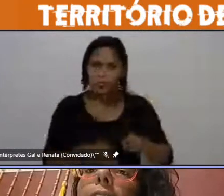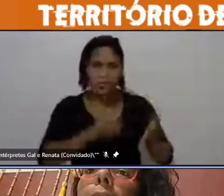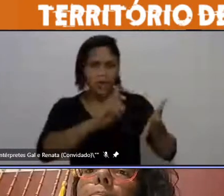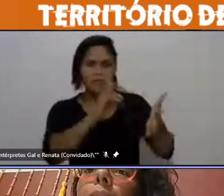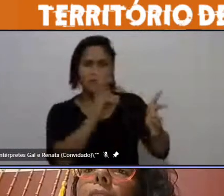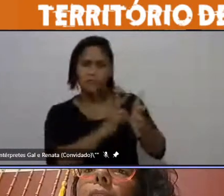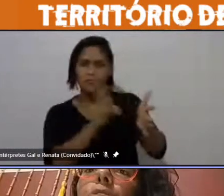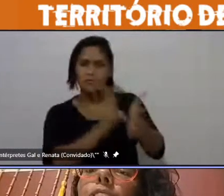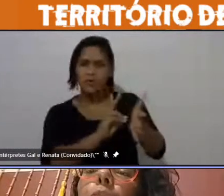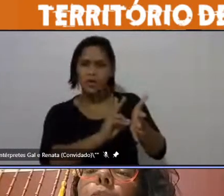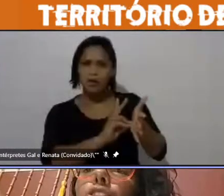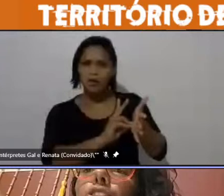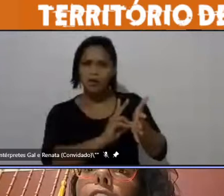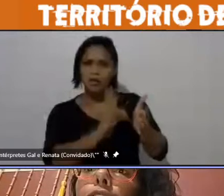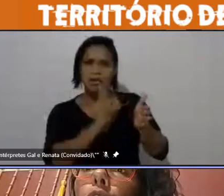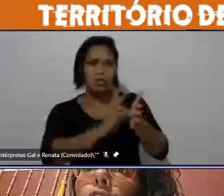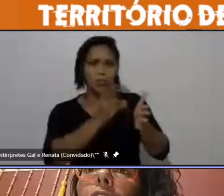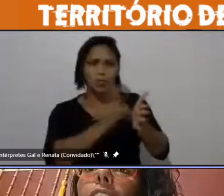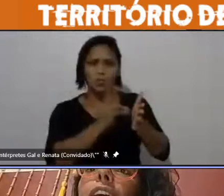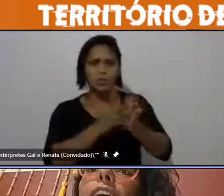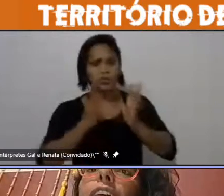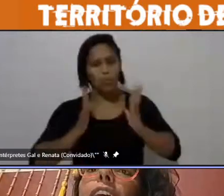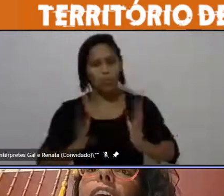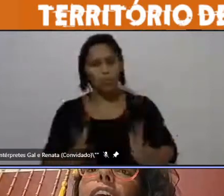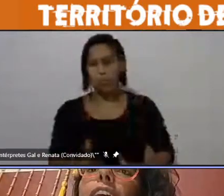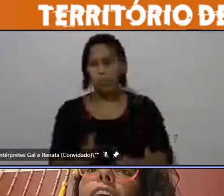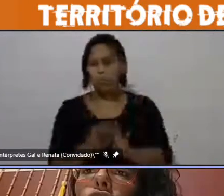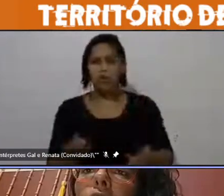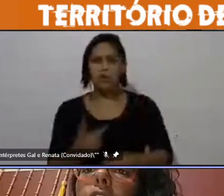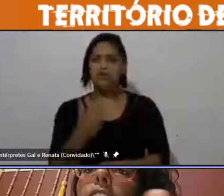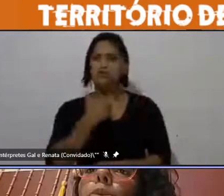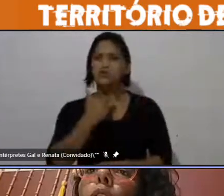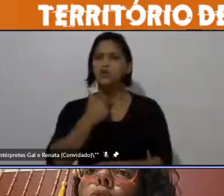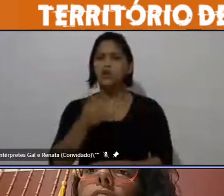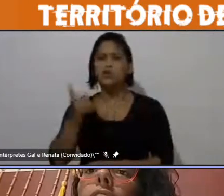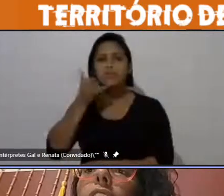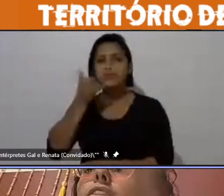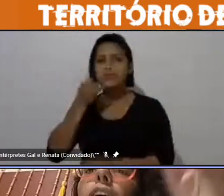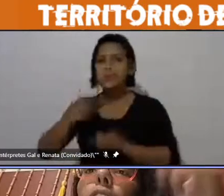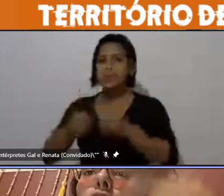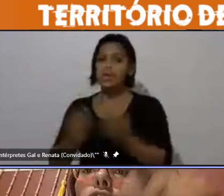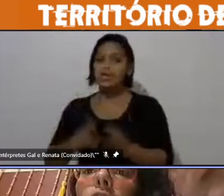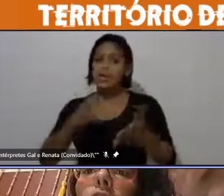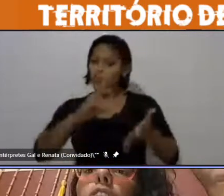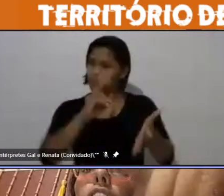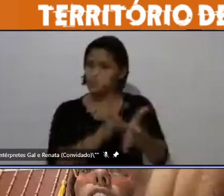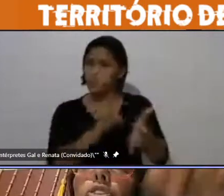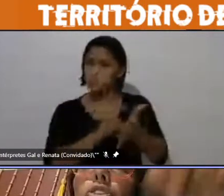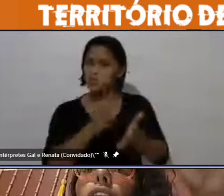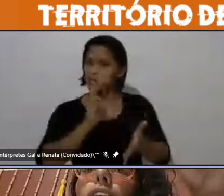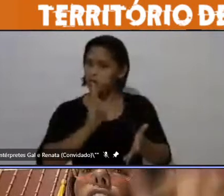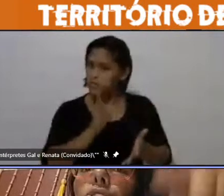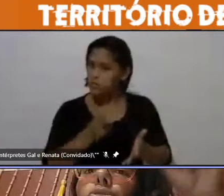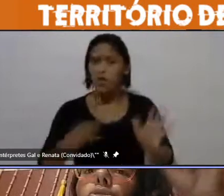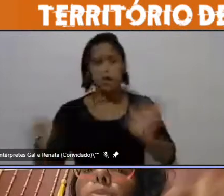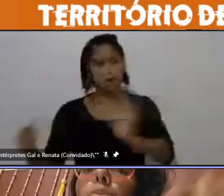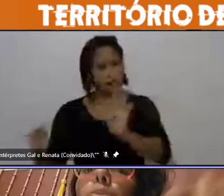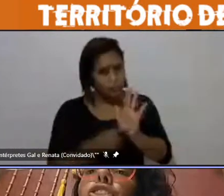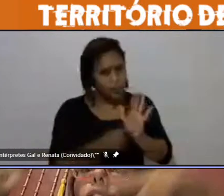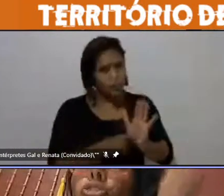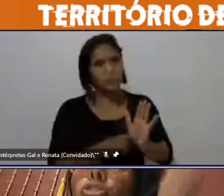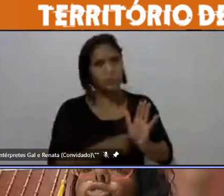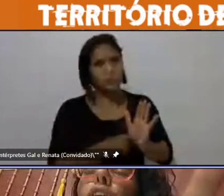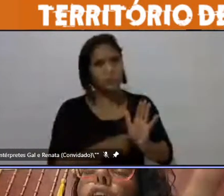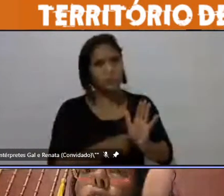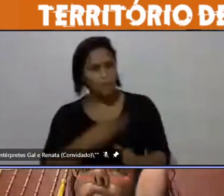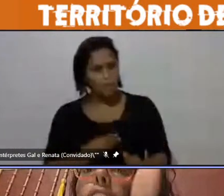ali pelado que não pode ter iPhone. E os indígenas respondem: não, a gente está denunciando o ministro do